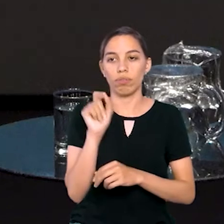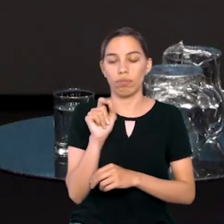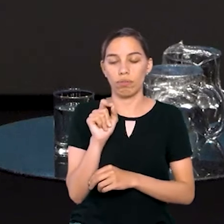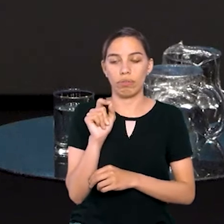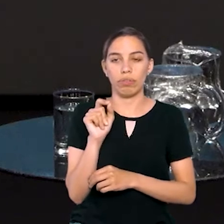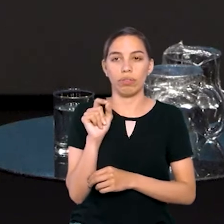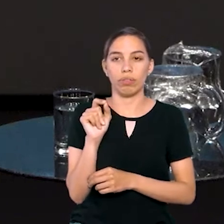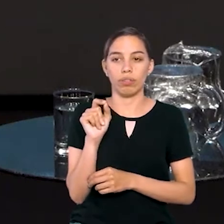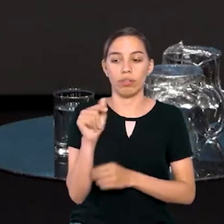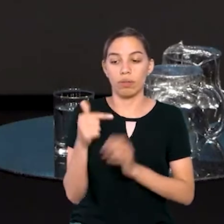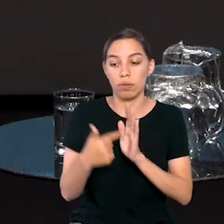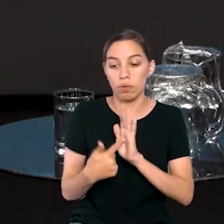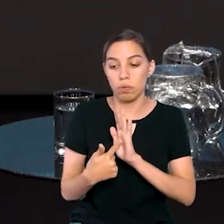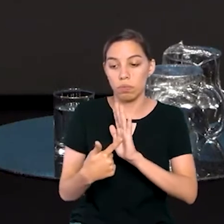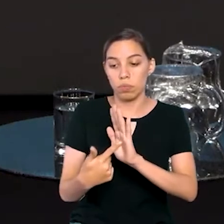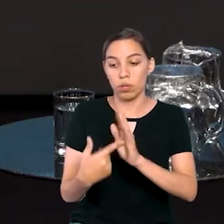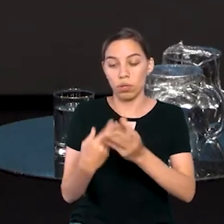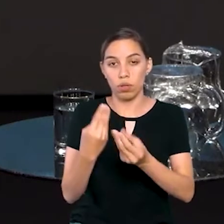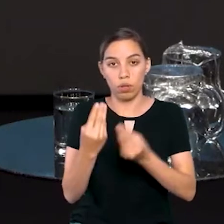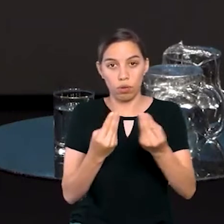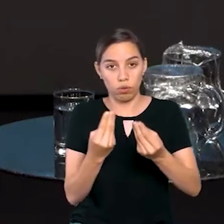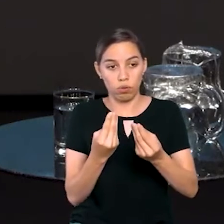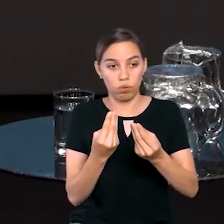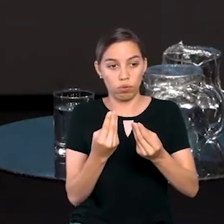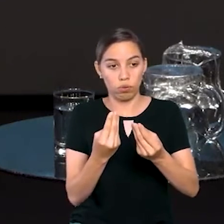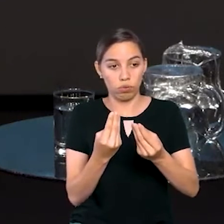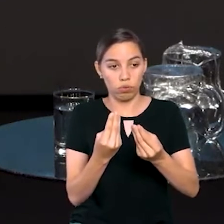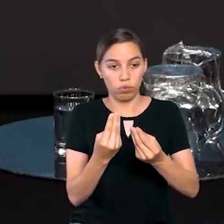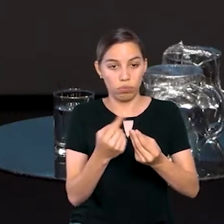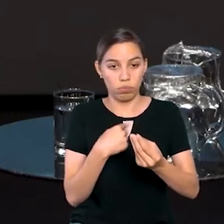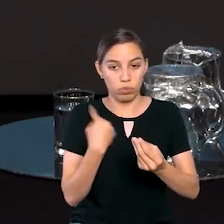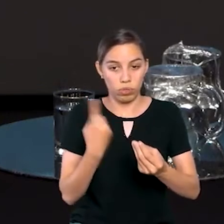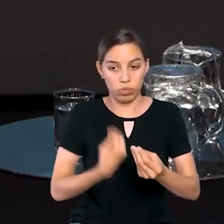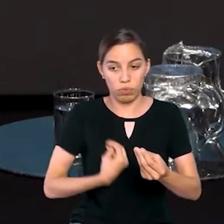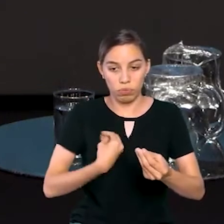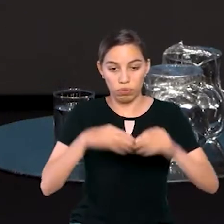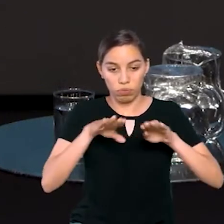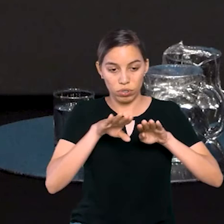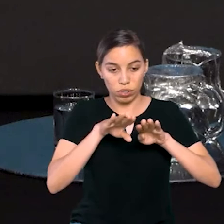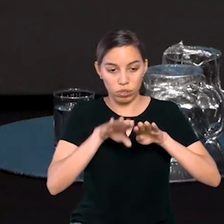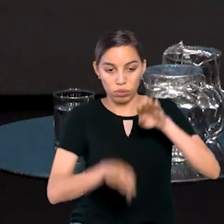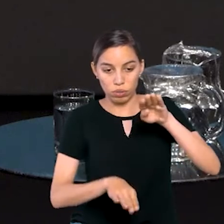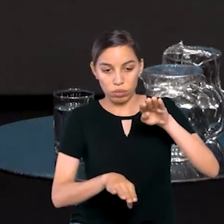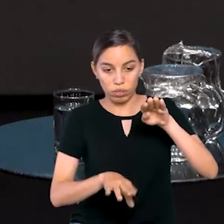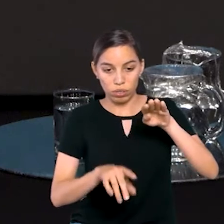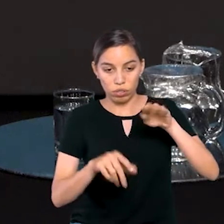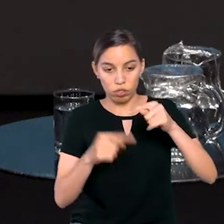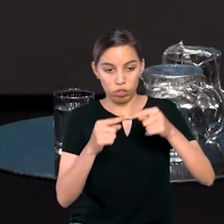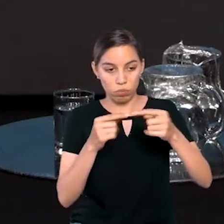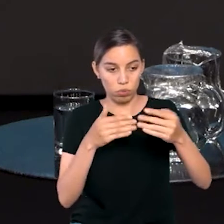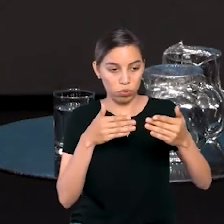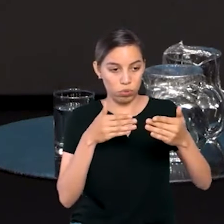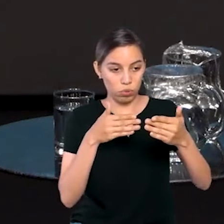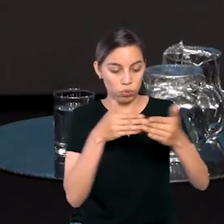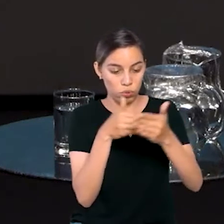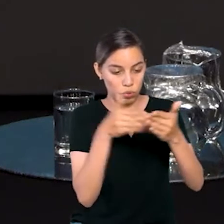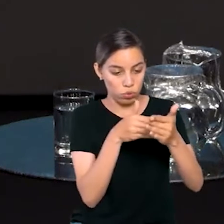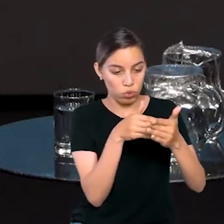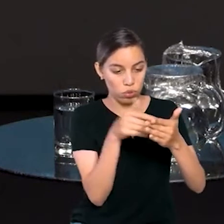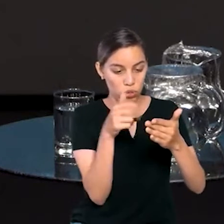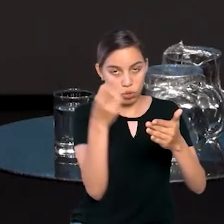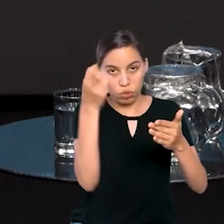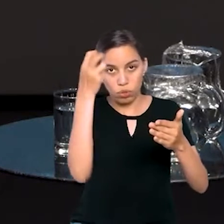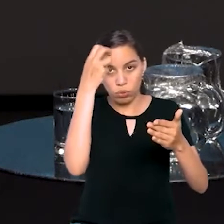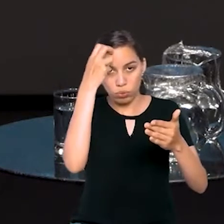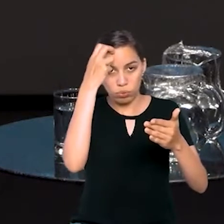instabilidade que nós experimentamos não tem fronteira cultural. Ela nos